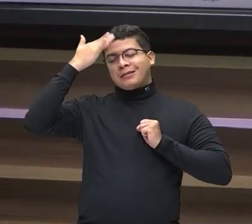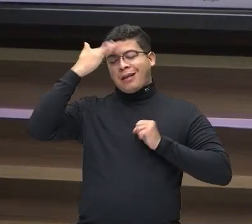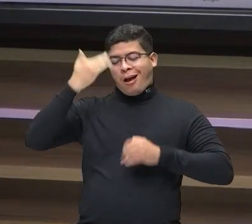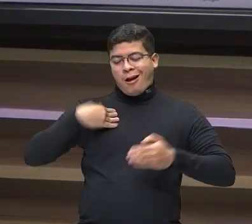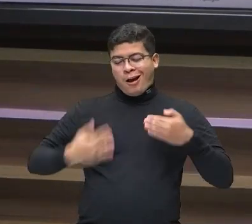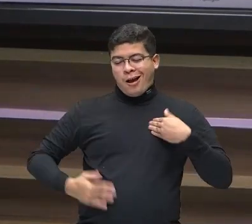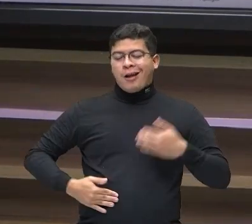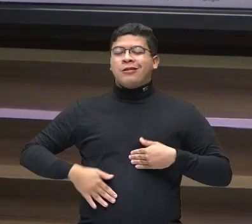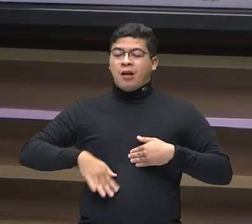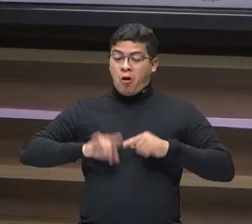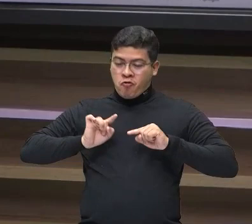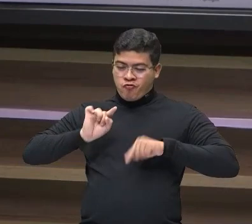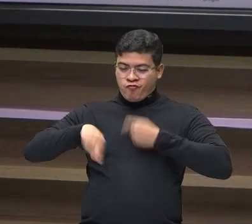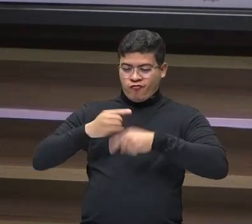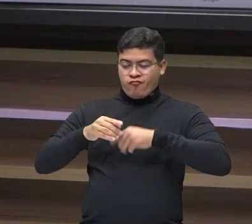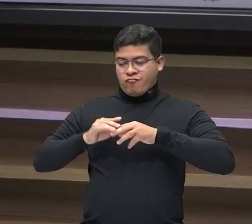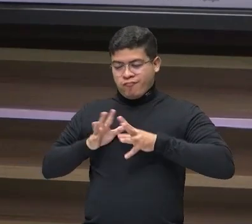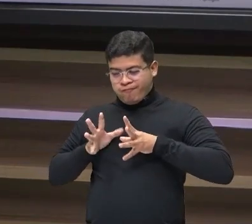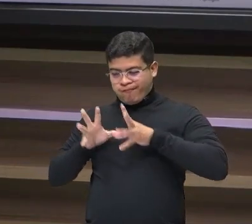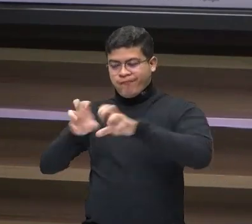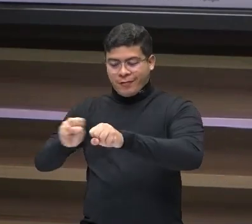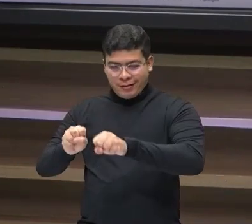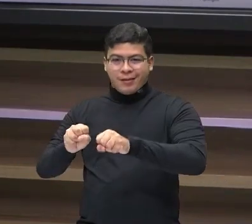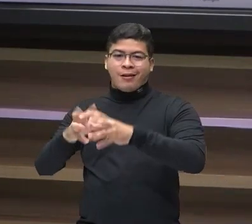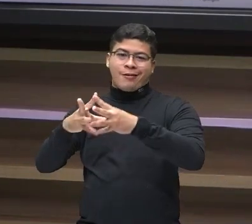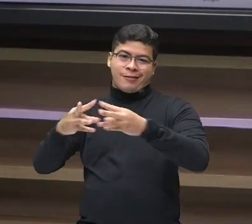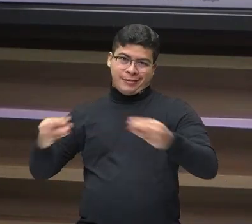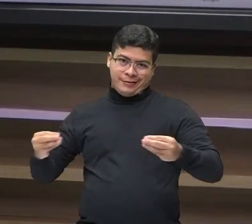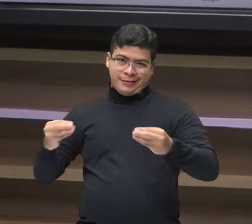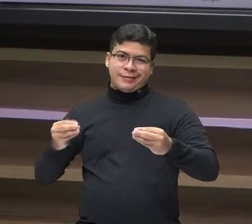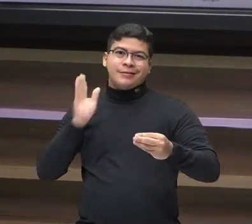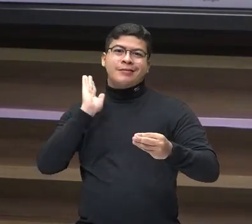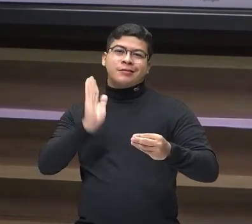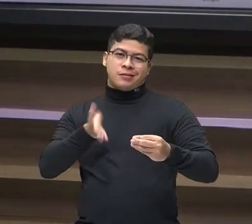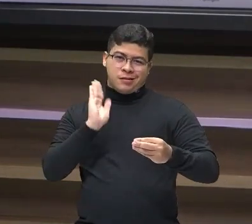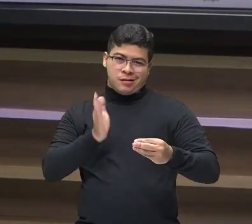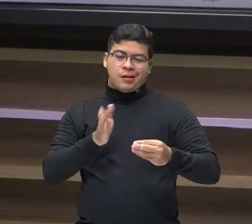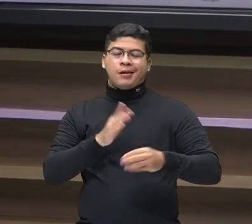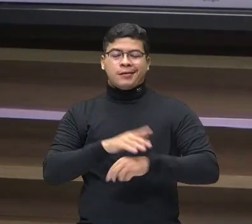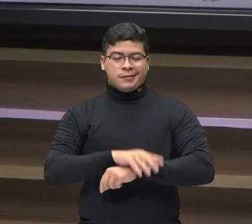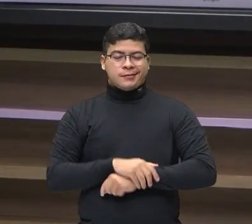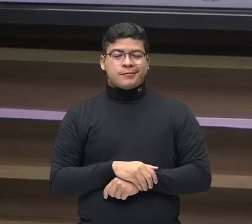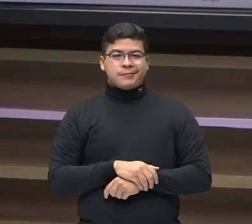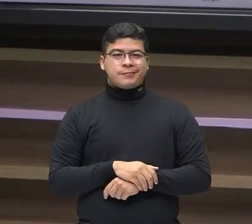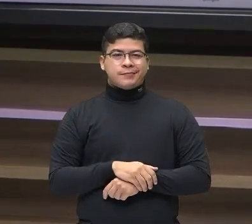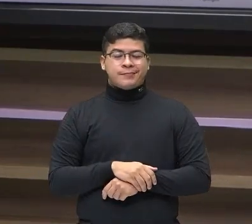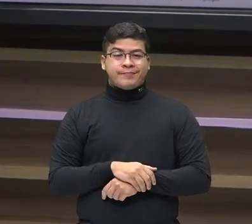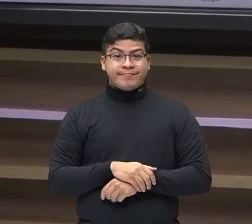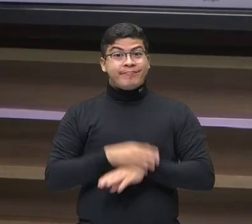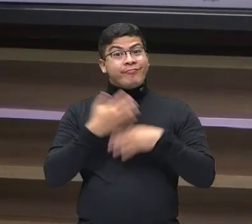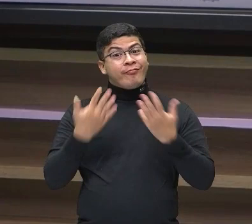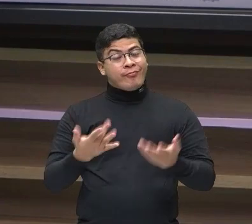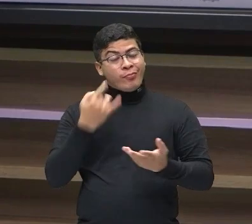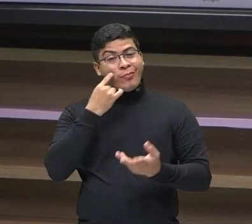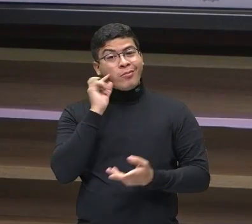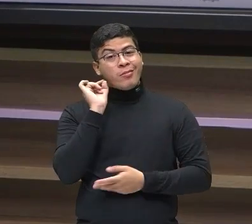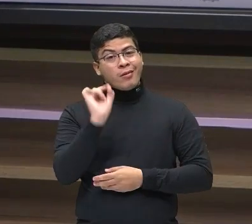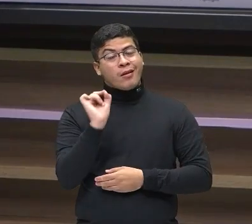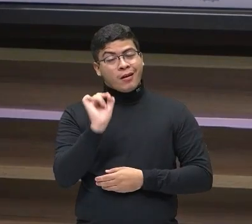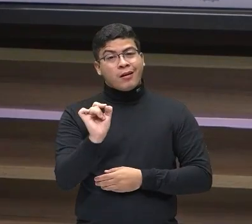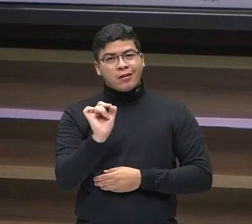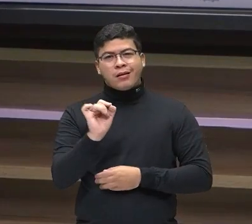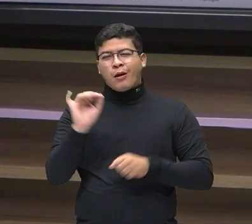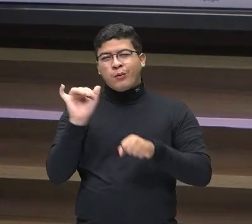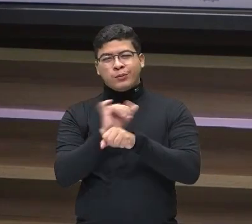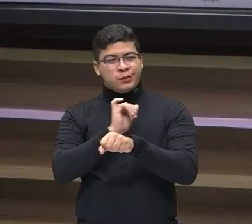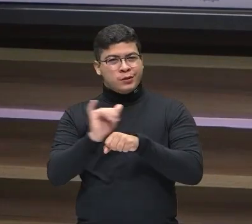né, querendo entrar no meu organismo. Só que ele já vai reconhecer e vai lá e vai eliminar. Tá? Então, essa